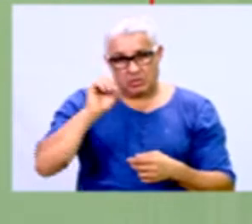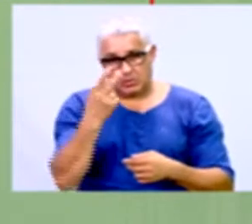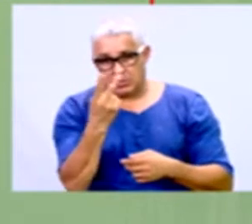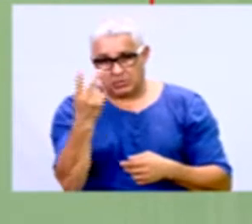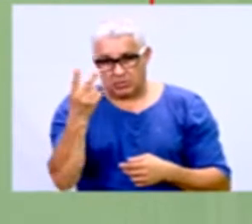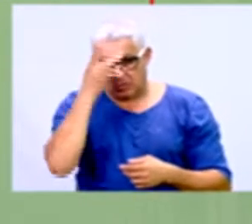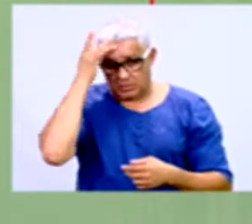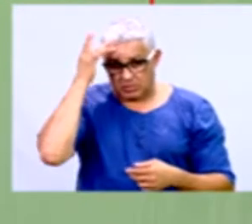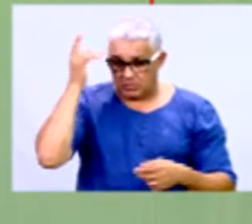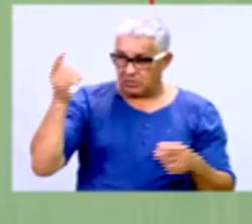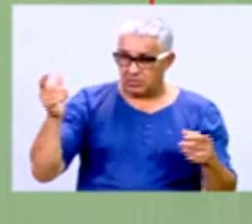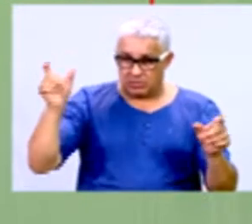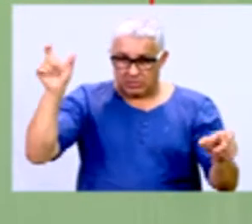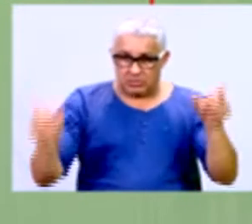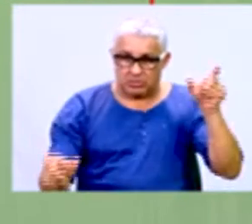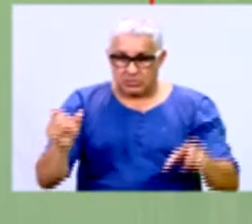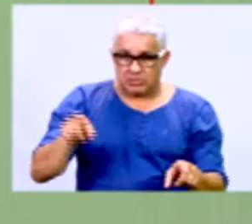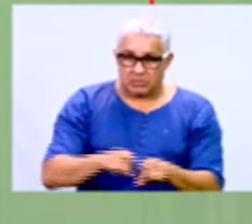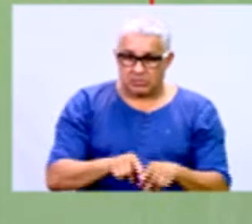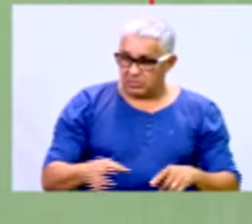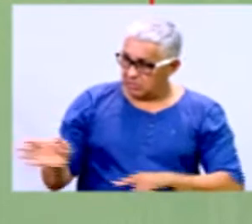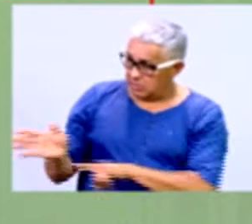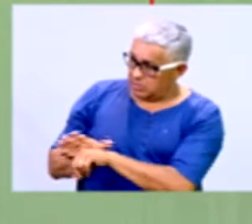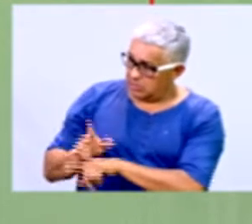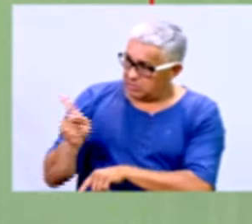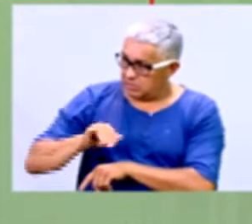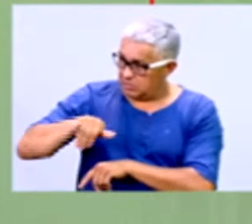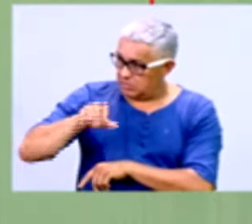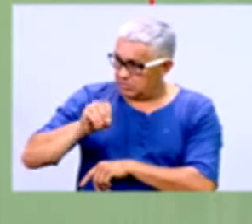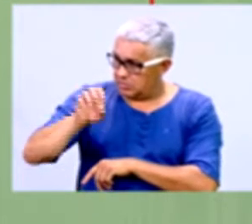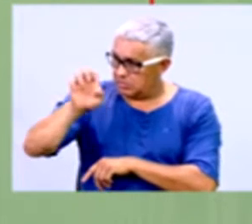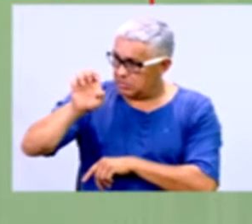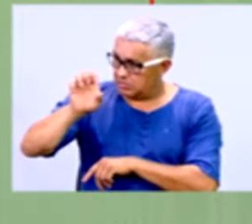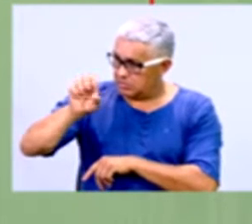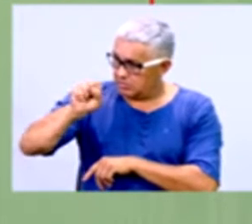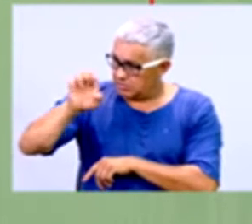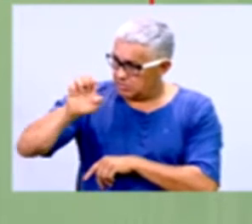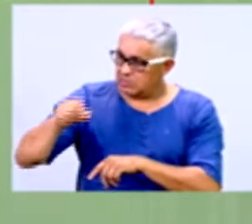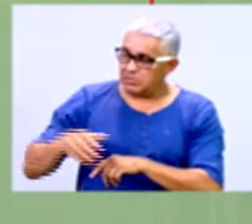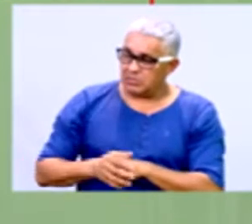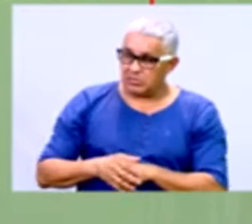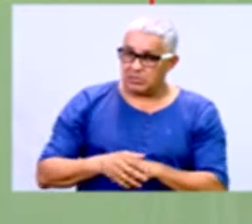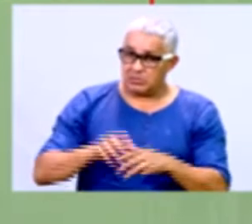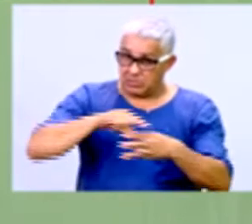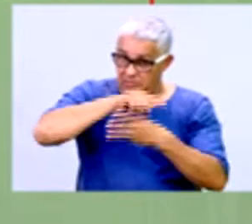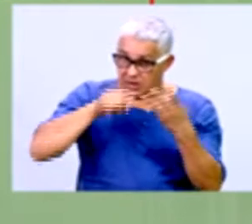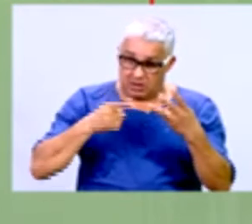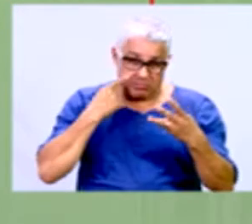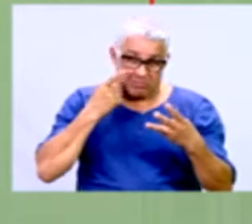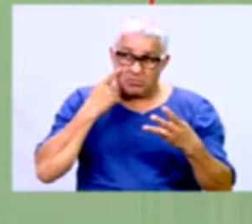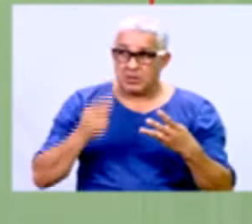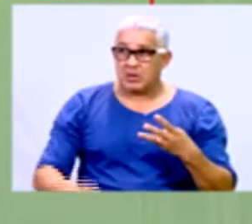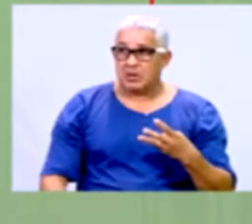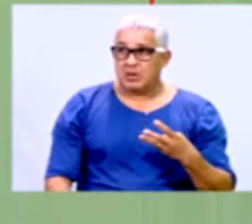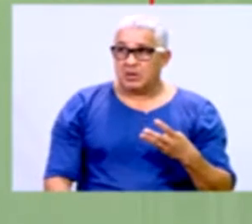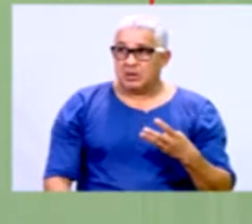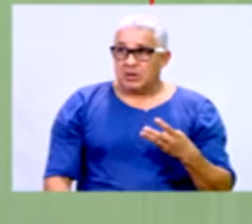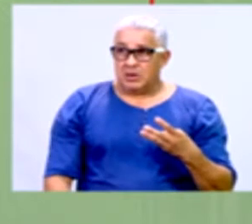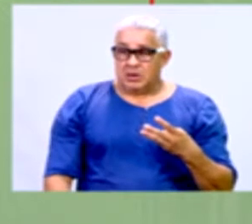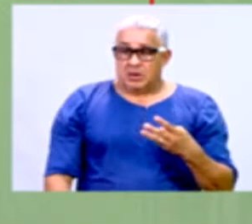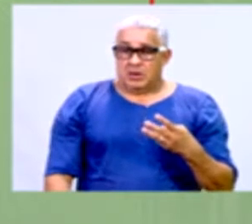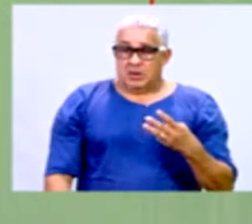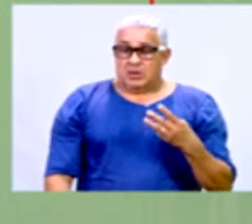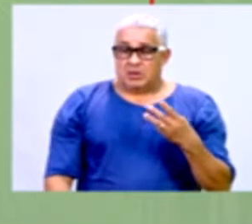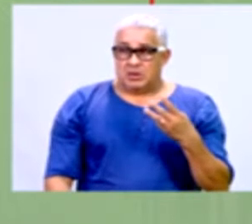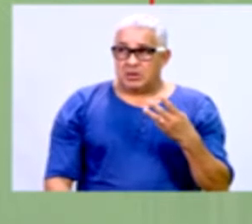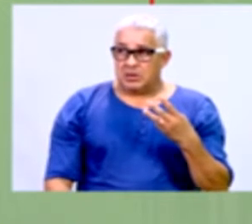Professor José Márcio, com relação aí às criptografias que nós vimos, né? Nós vimos 3 modelos que são bem conhecidos, né?